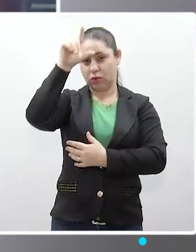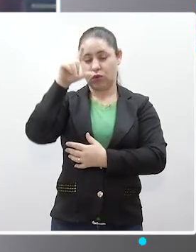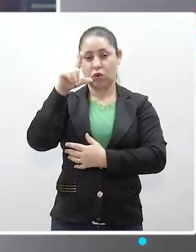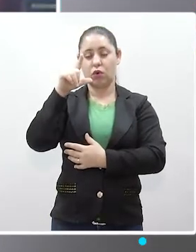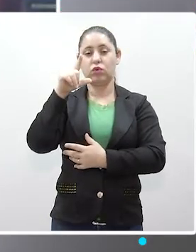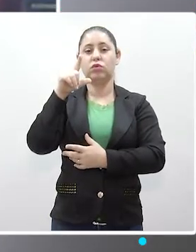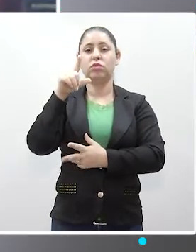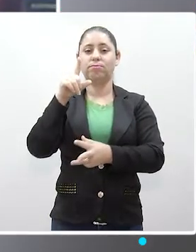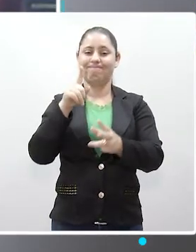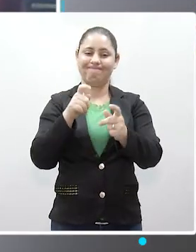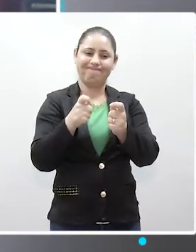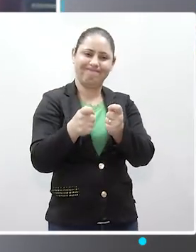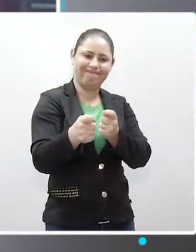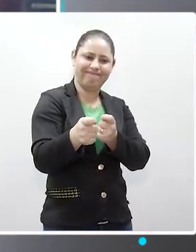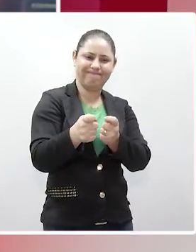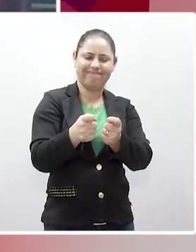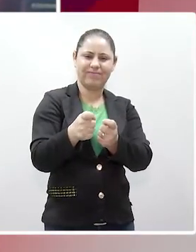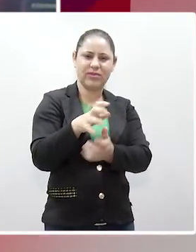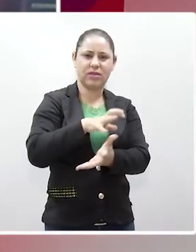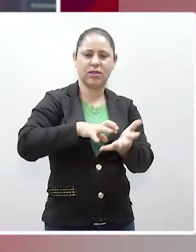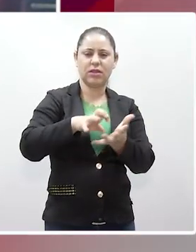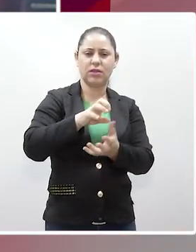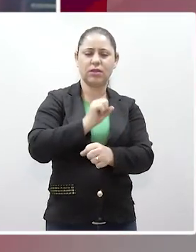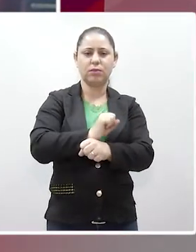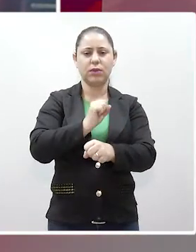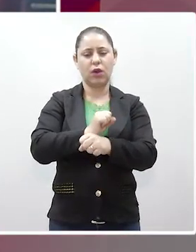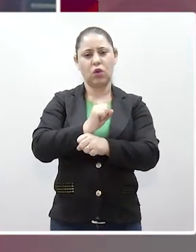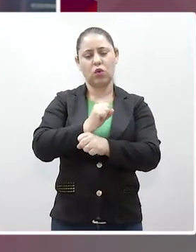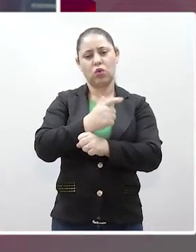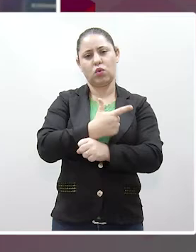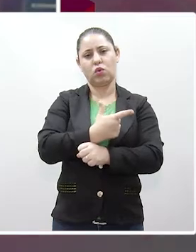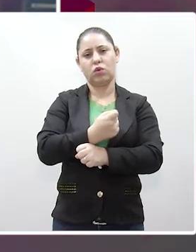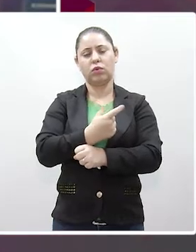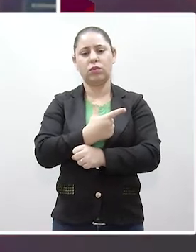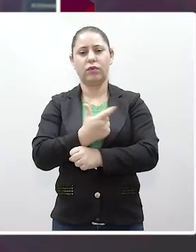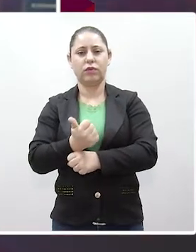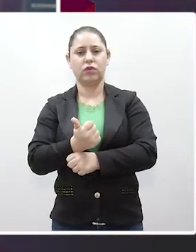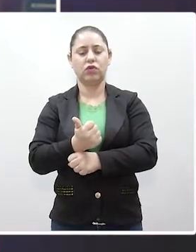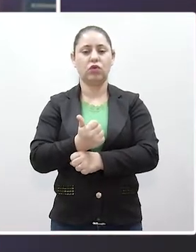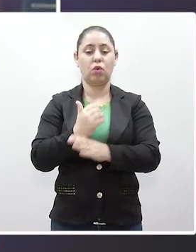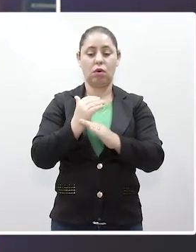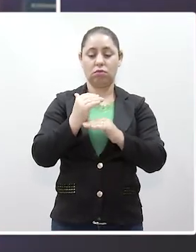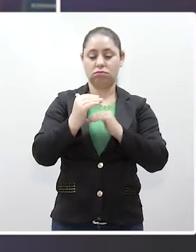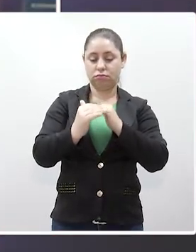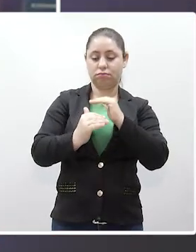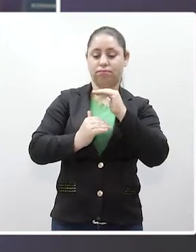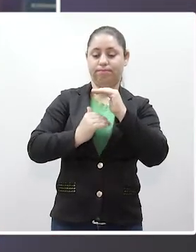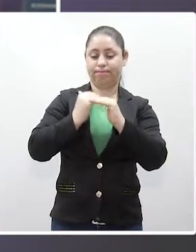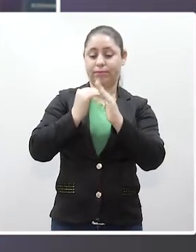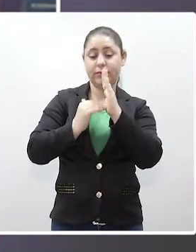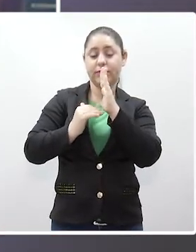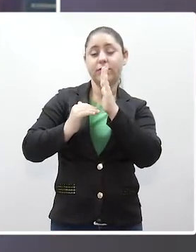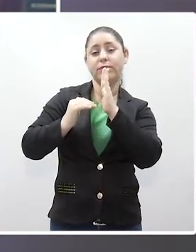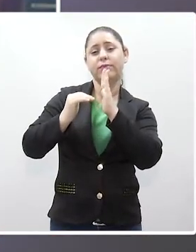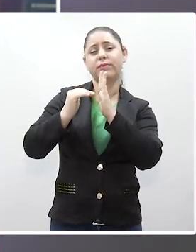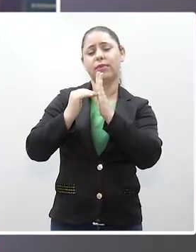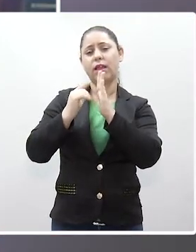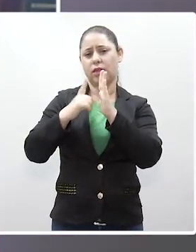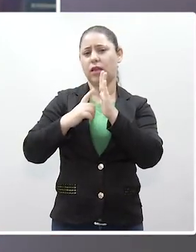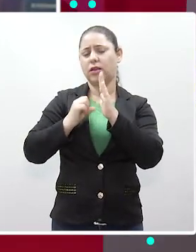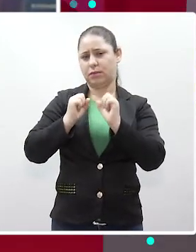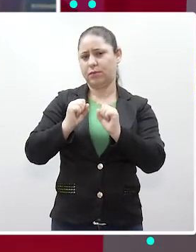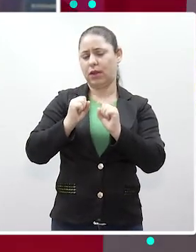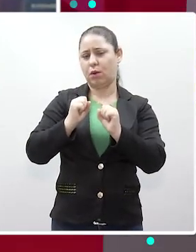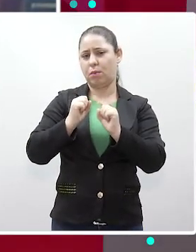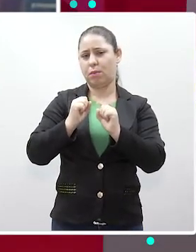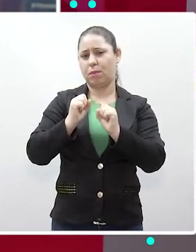Mato Grosso do Sul segurou bem a crise. Dá para esperar a mesma coisa para 2021 ou até um crescimento aí relativamente